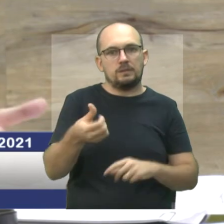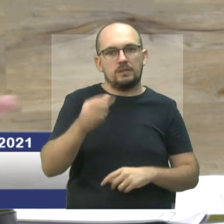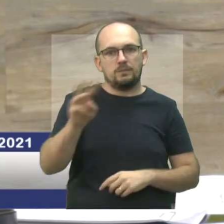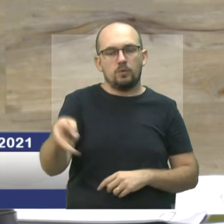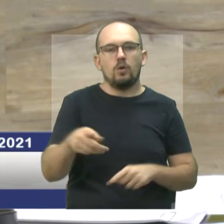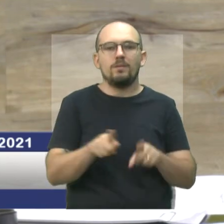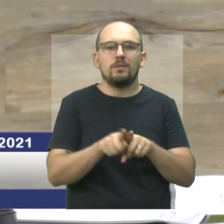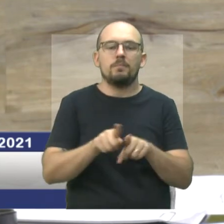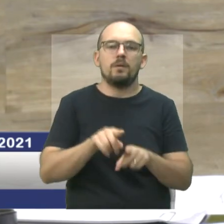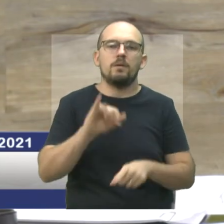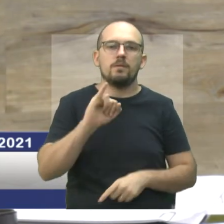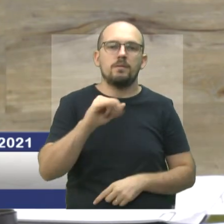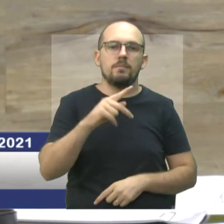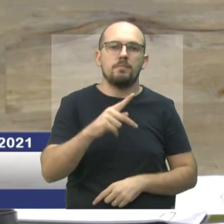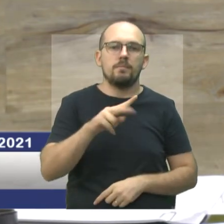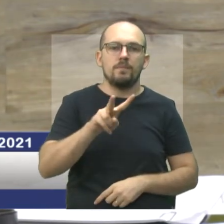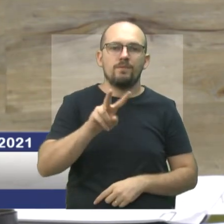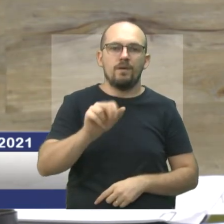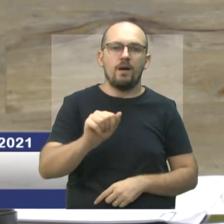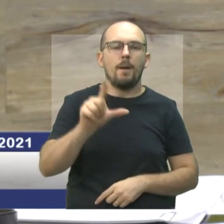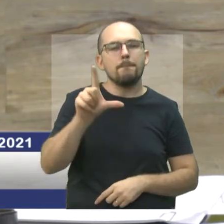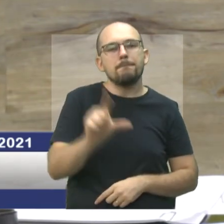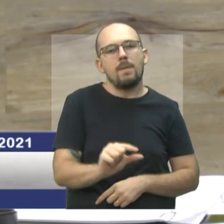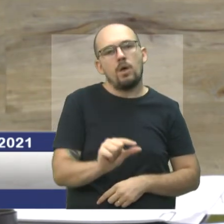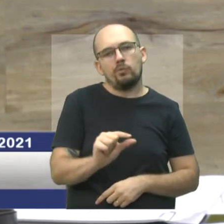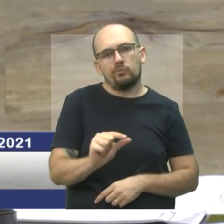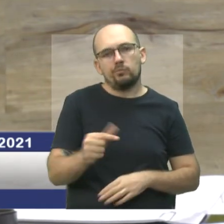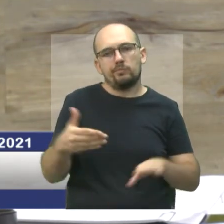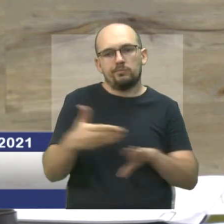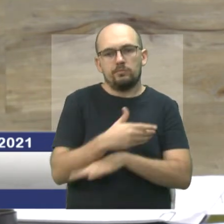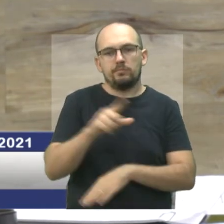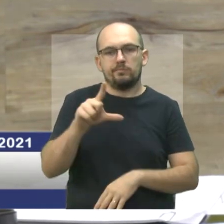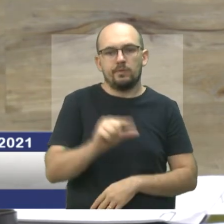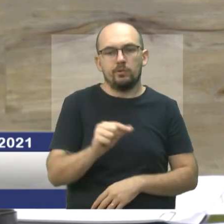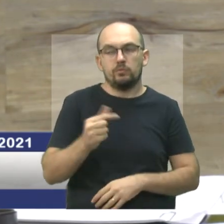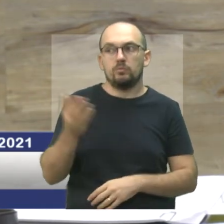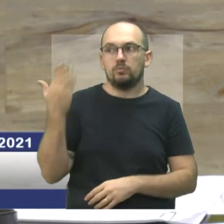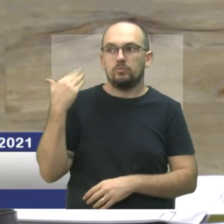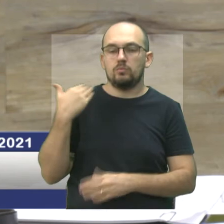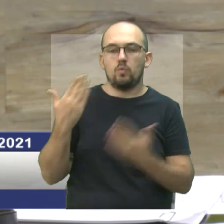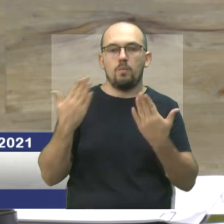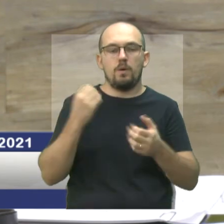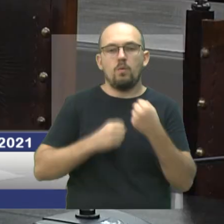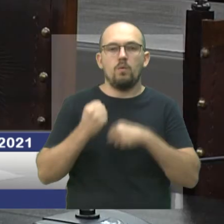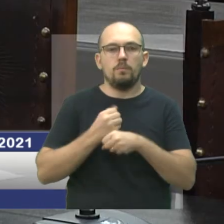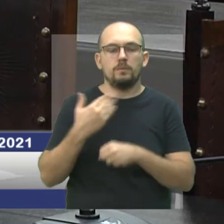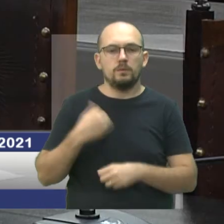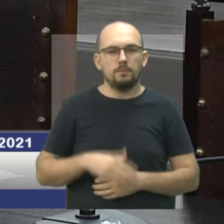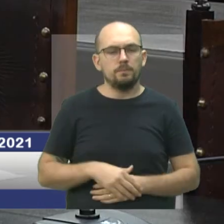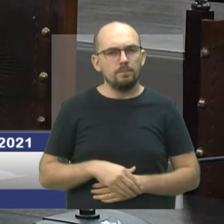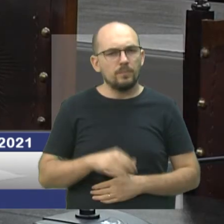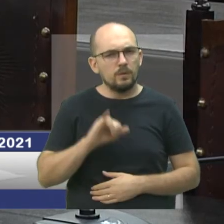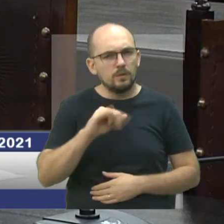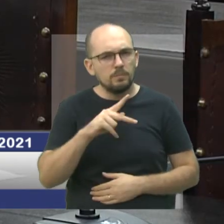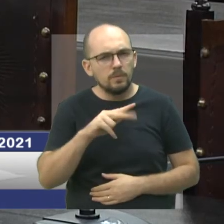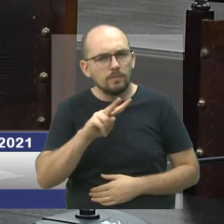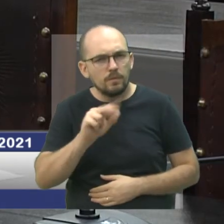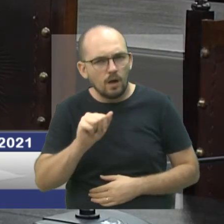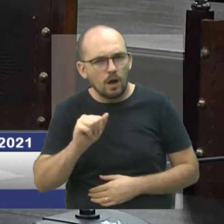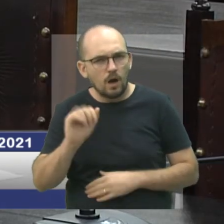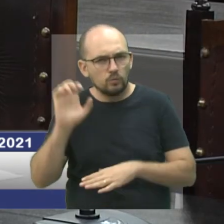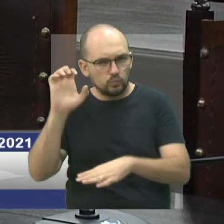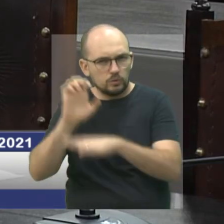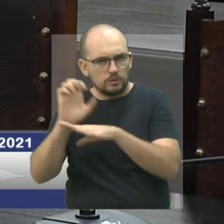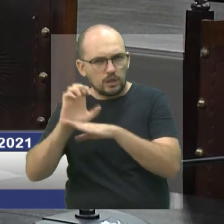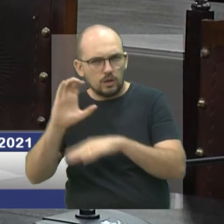de PVA de entrada até agora, em relação ao ano passado. Repasse de PVA do Estado, você fala? Oi?